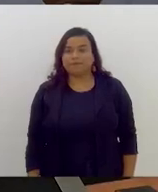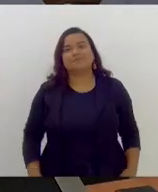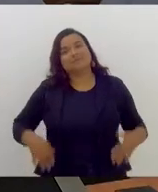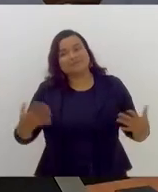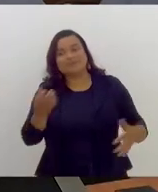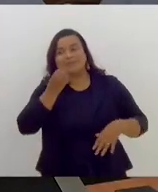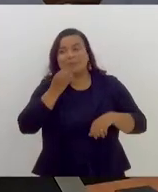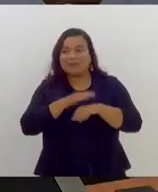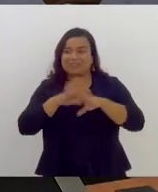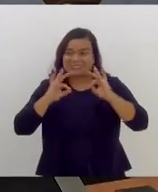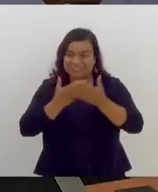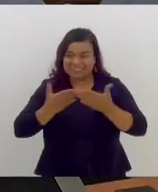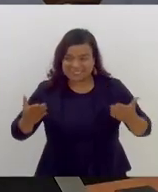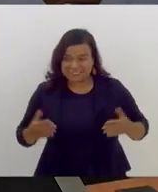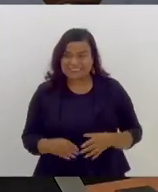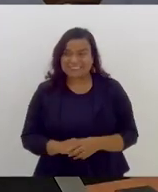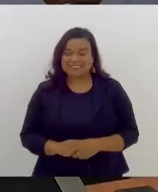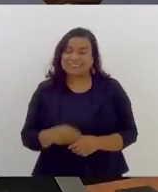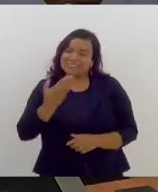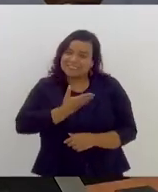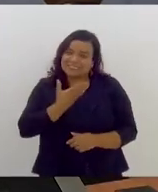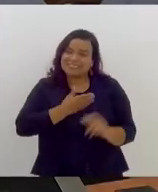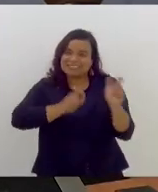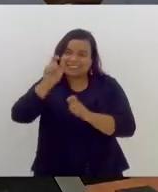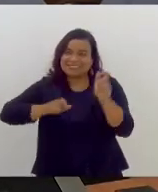Muito boa noite a todos, todos os amigos.